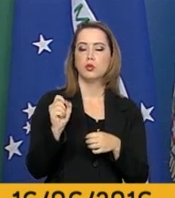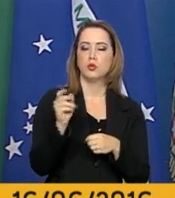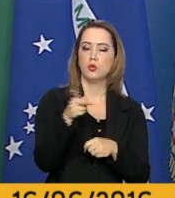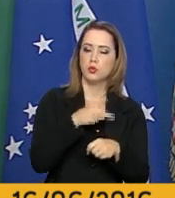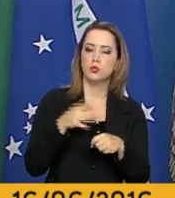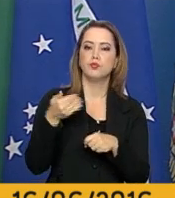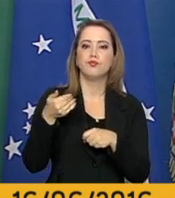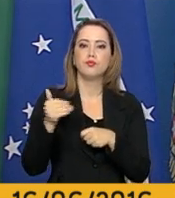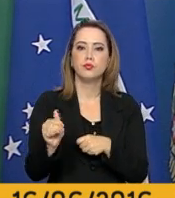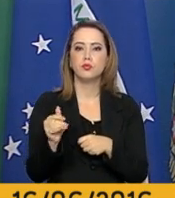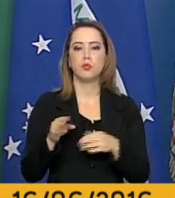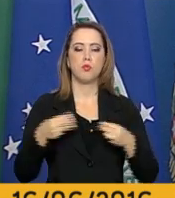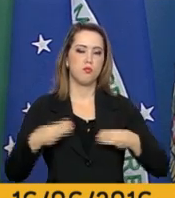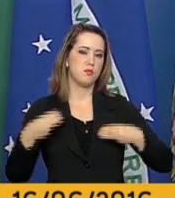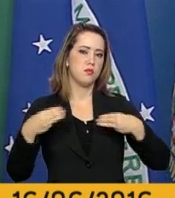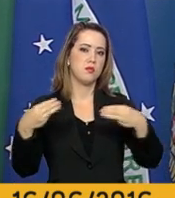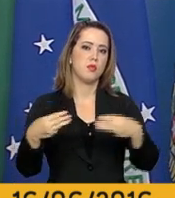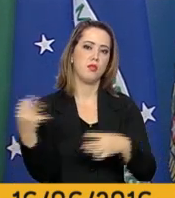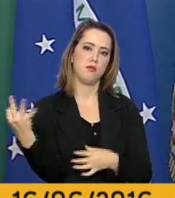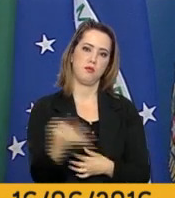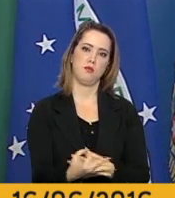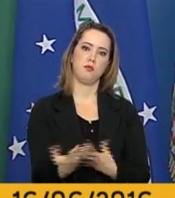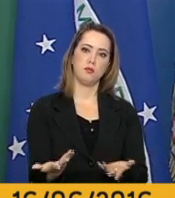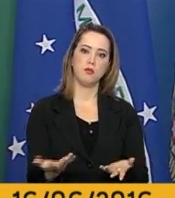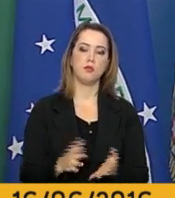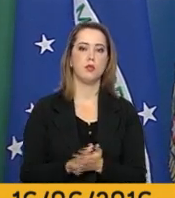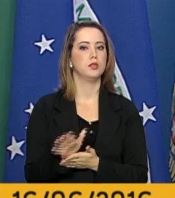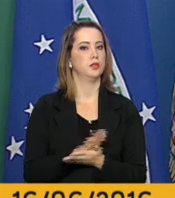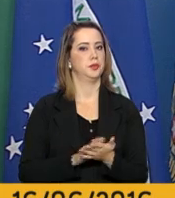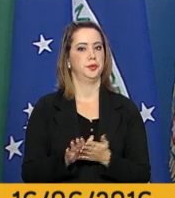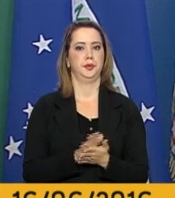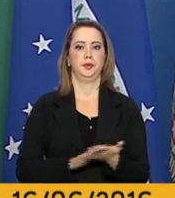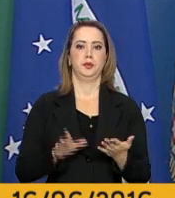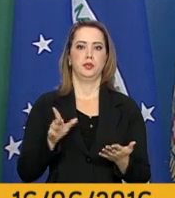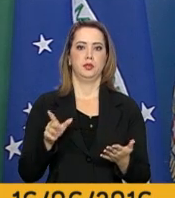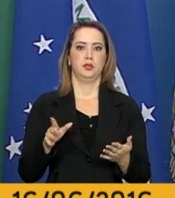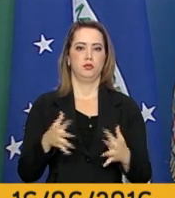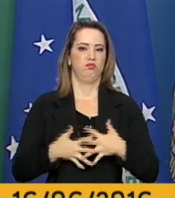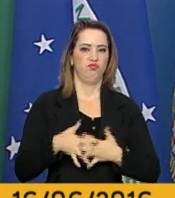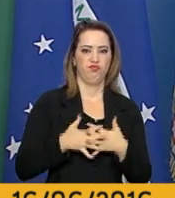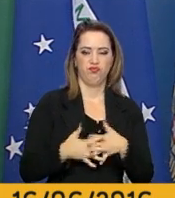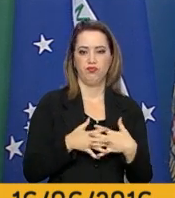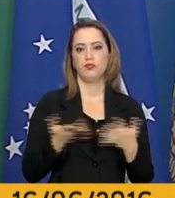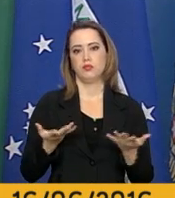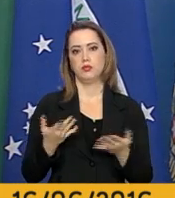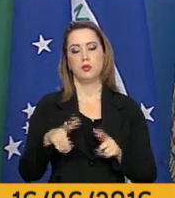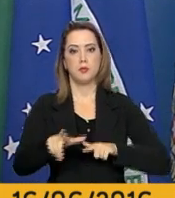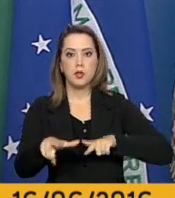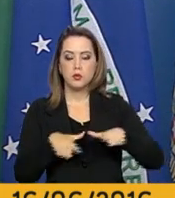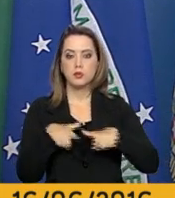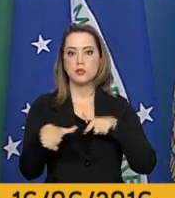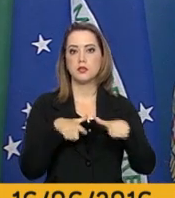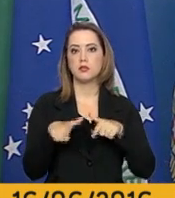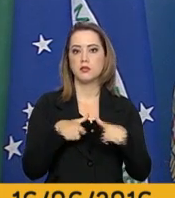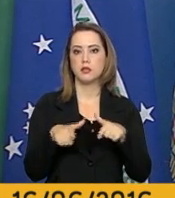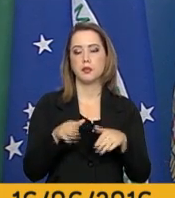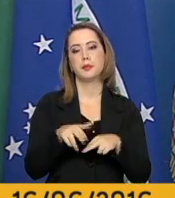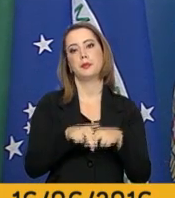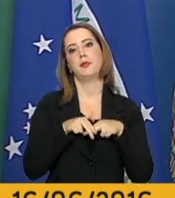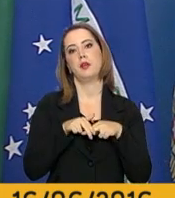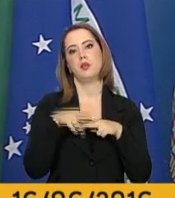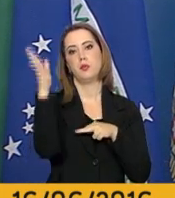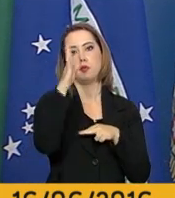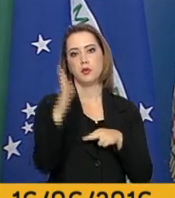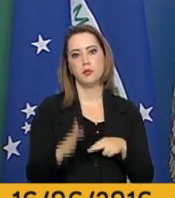extraordinária, com um ministério muito adequado, nada impedirá que nós continuemos a trabalhar em prol do Brasil e do